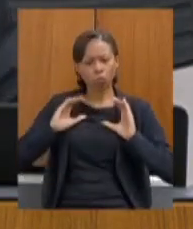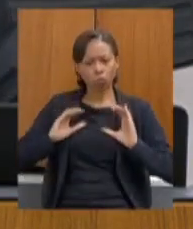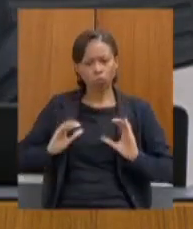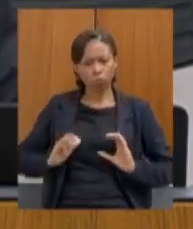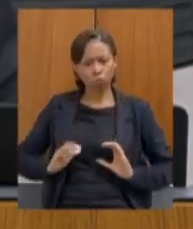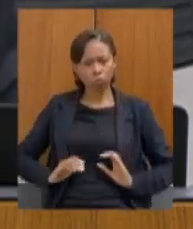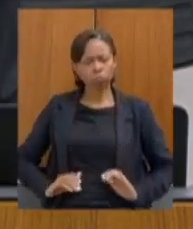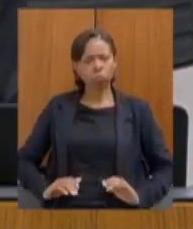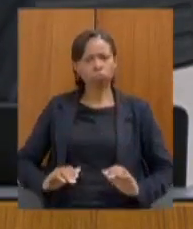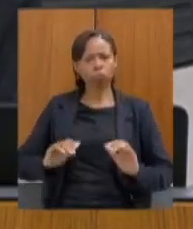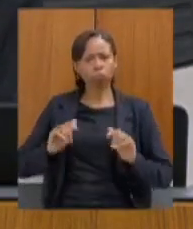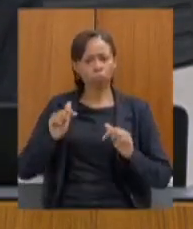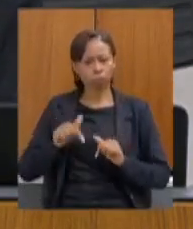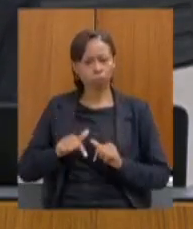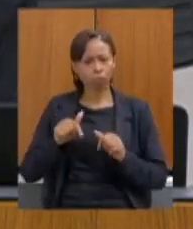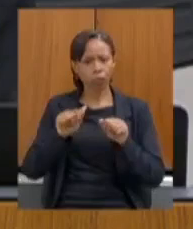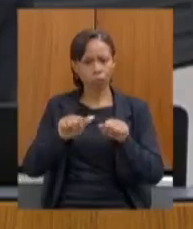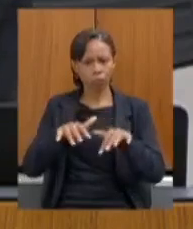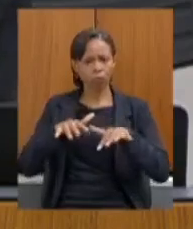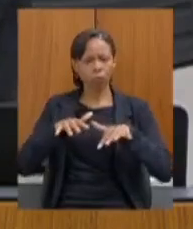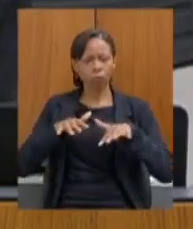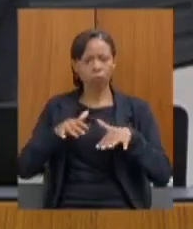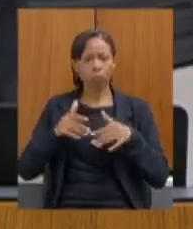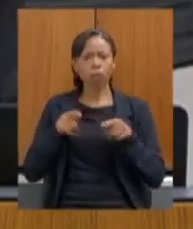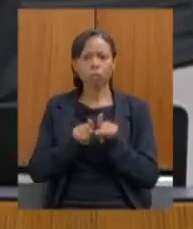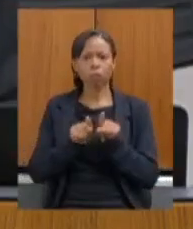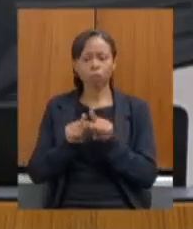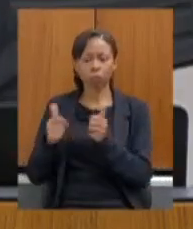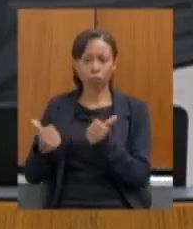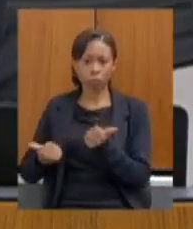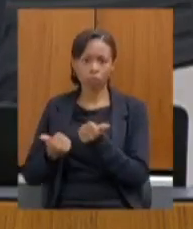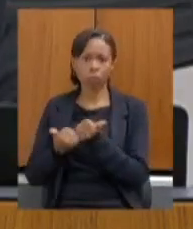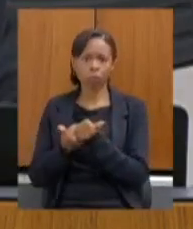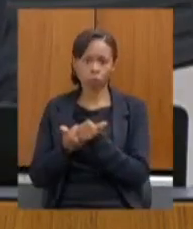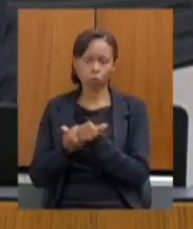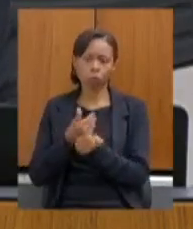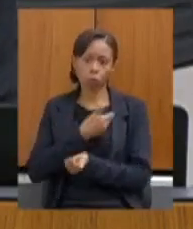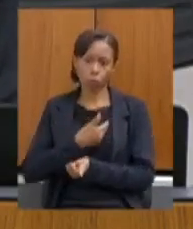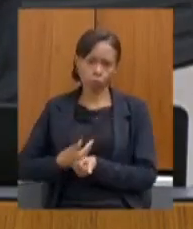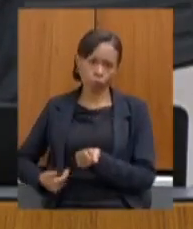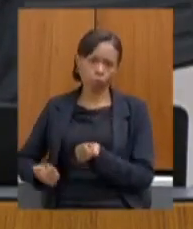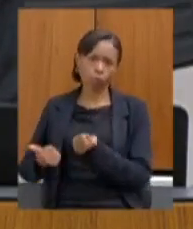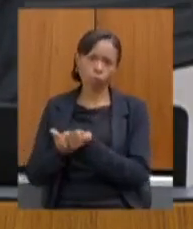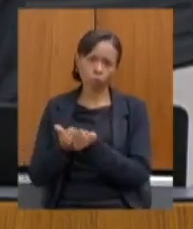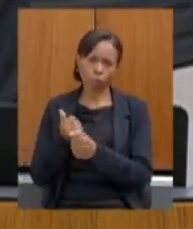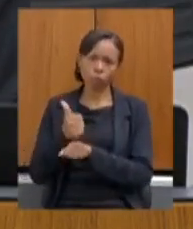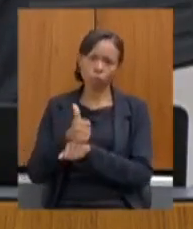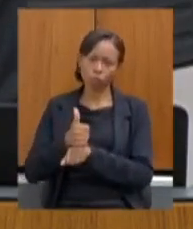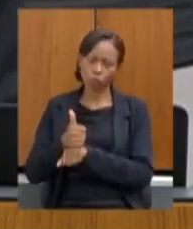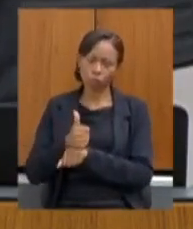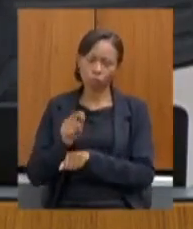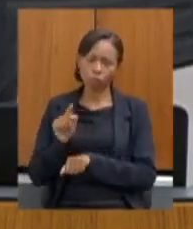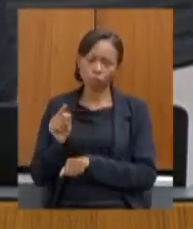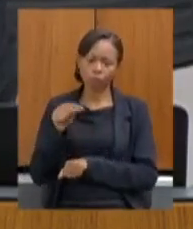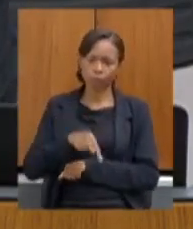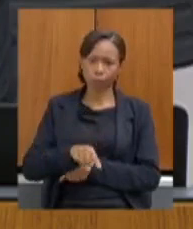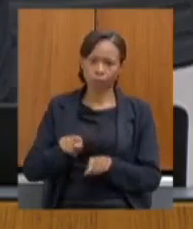audiência. obrigada aos assessores também do governo aqui presente. E dizer, secretário,